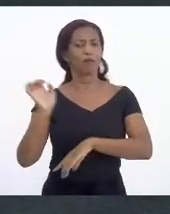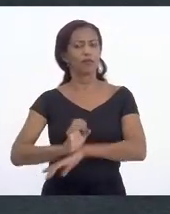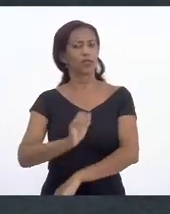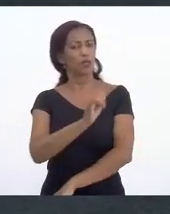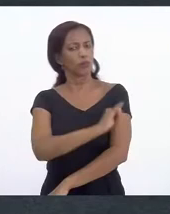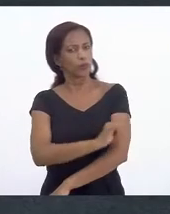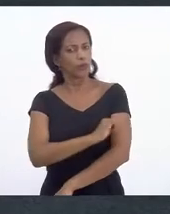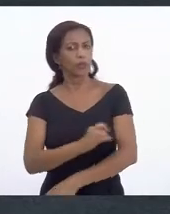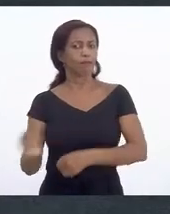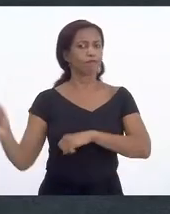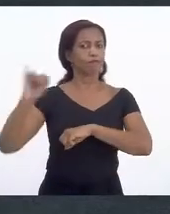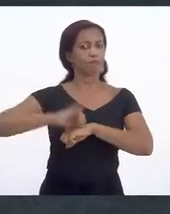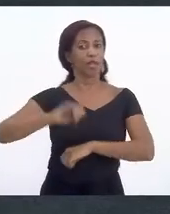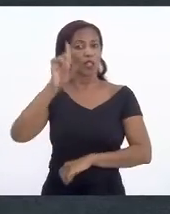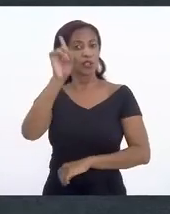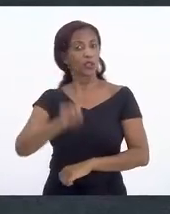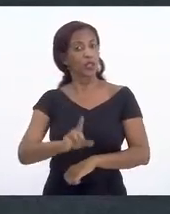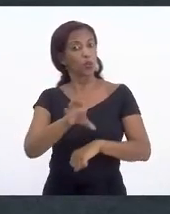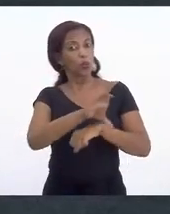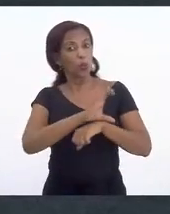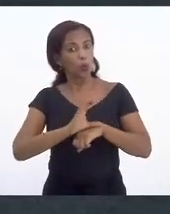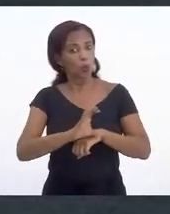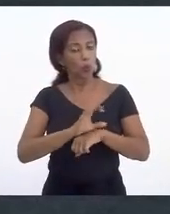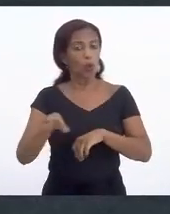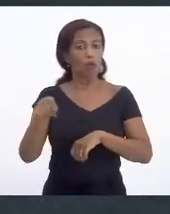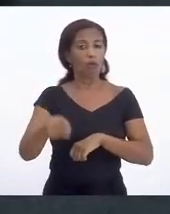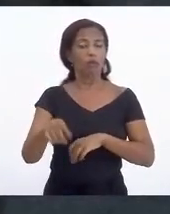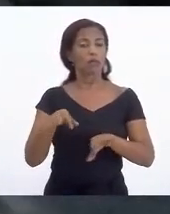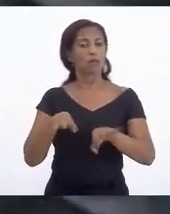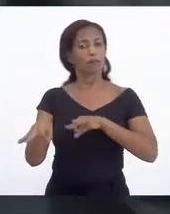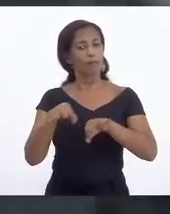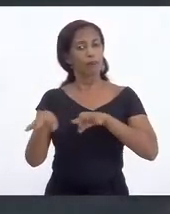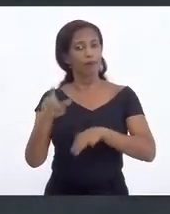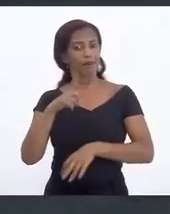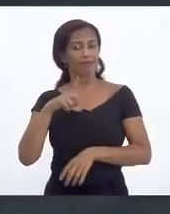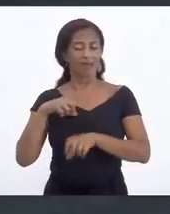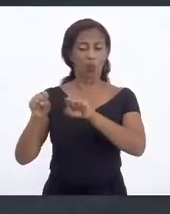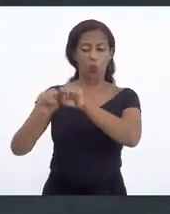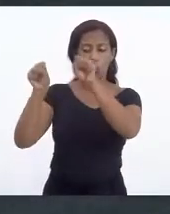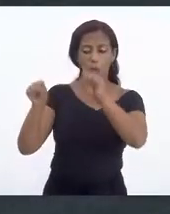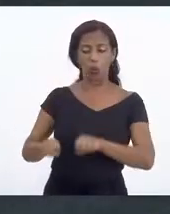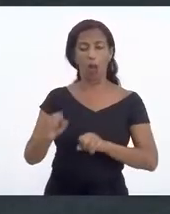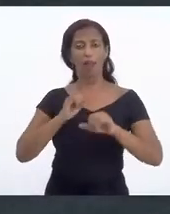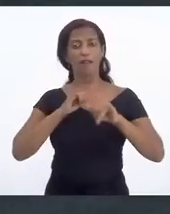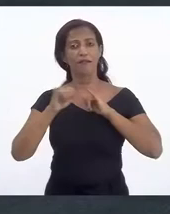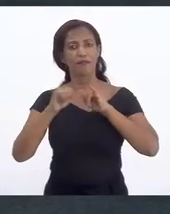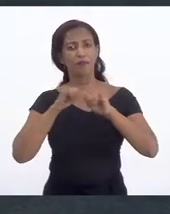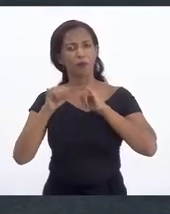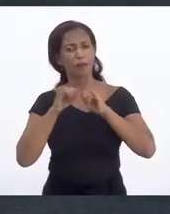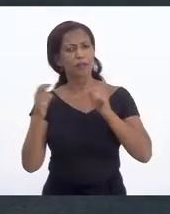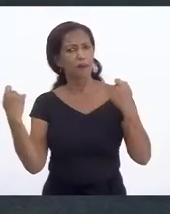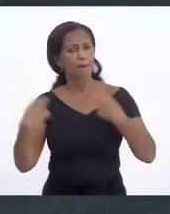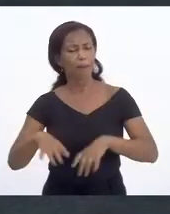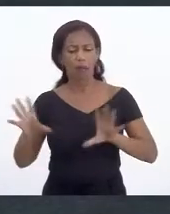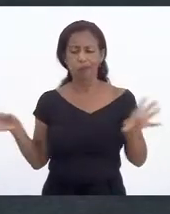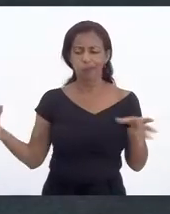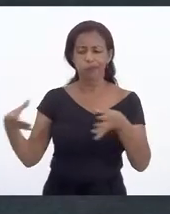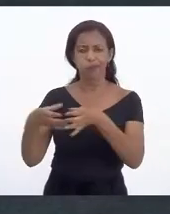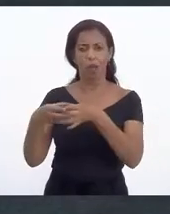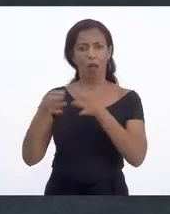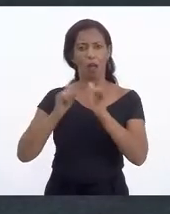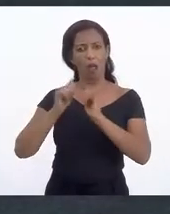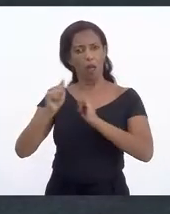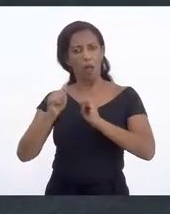região metropolitana, é um direito constitucional, e esse projeto prevê um sistema de informações, né? Um conjunto de